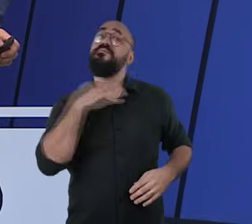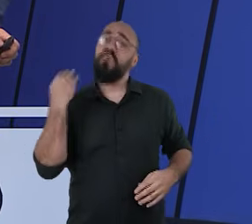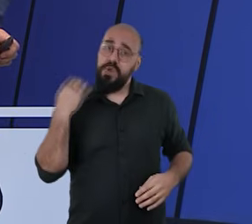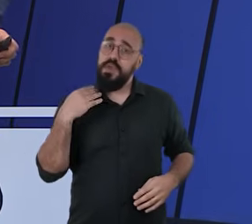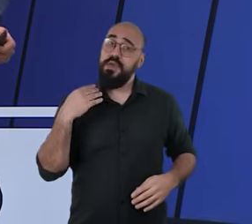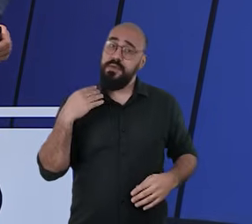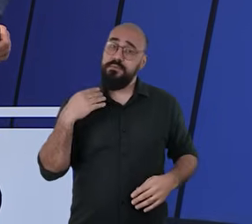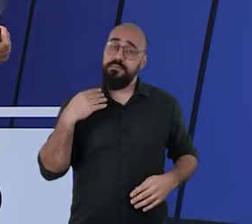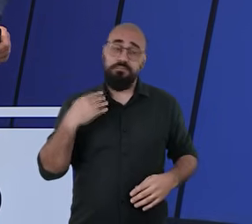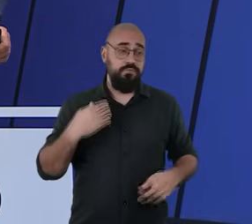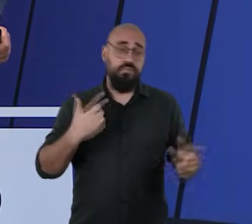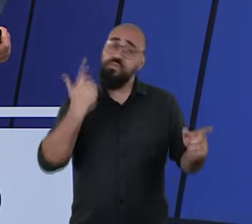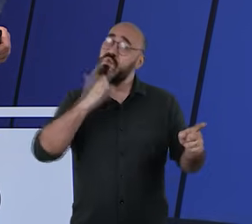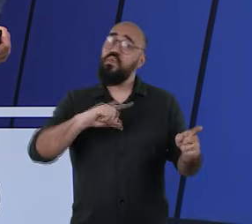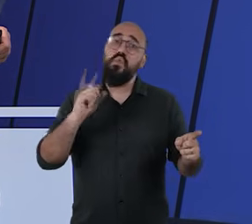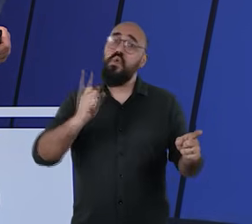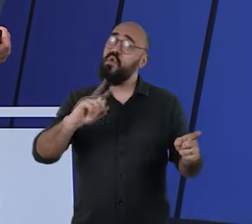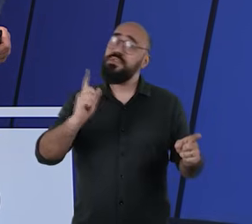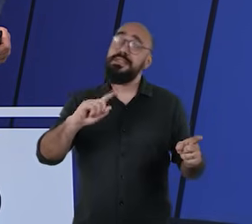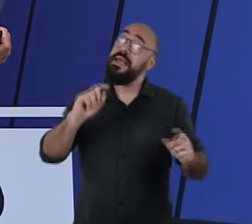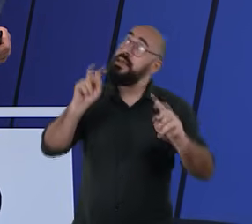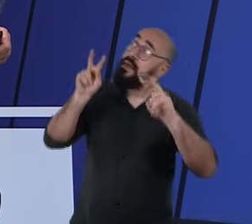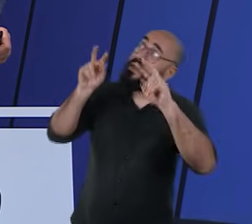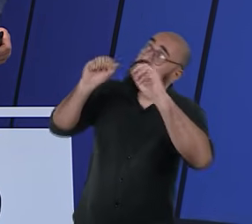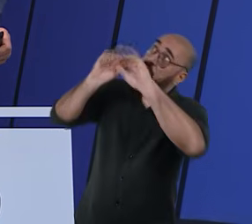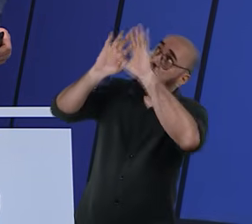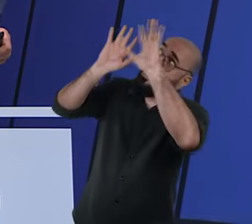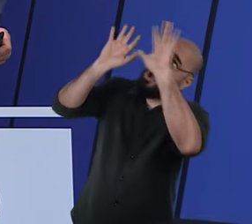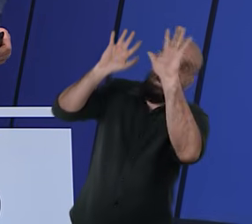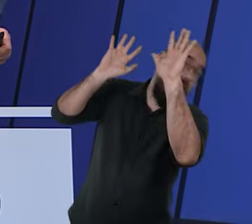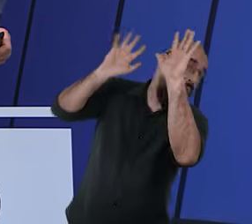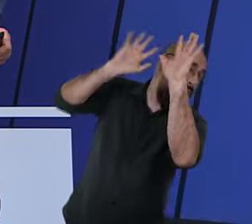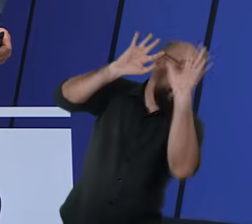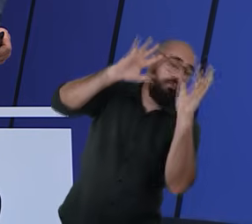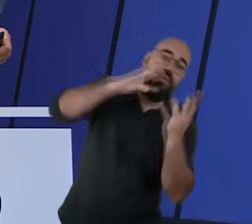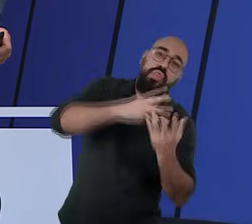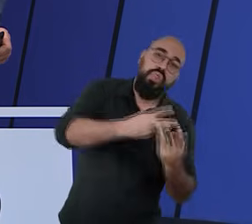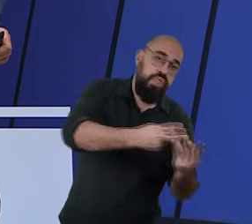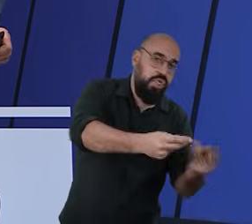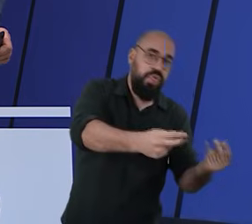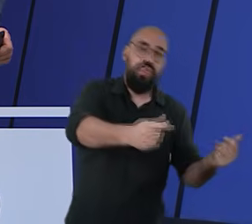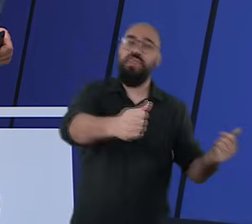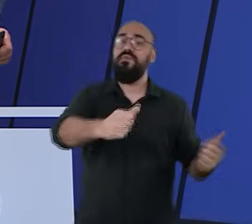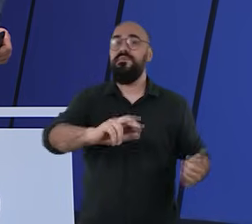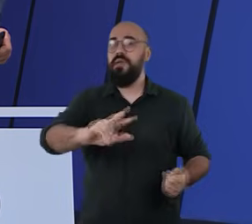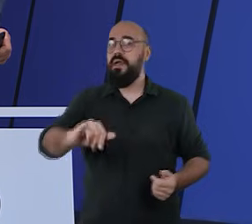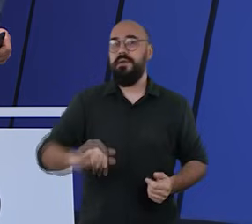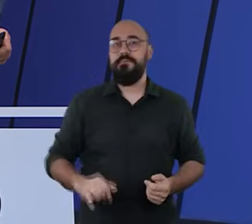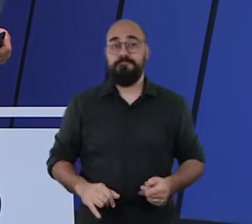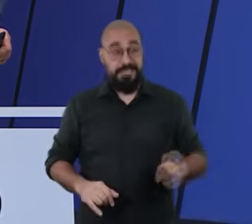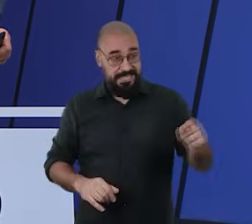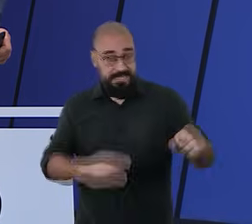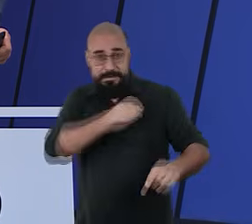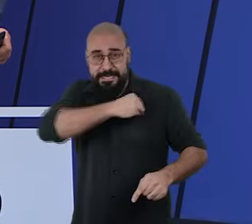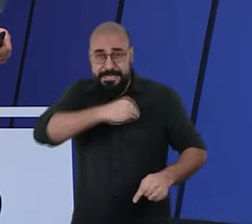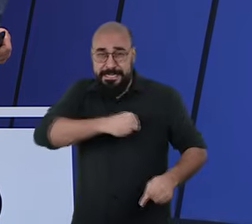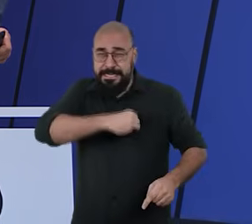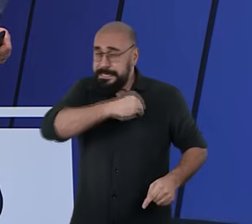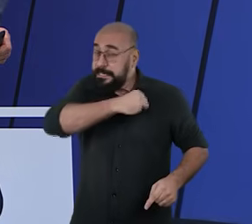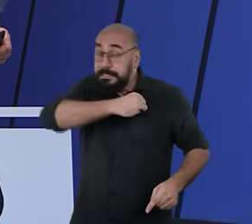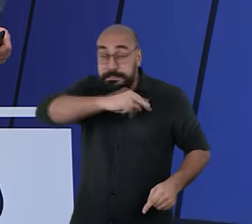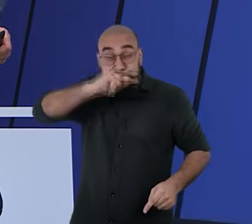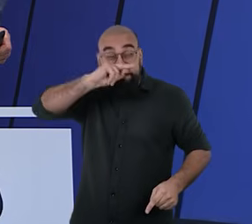Eles não podem contemplar a glória de Deus. Eles são tão pecadores e